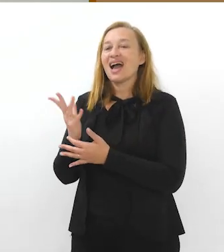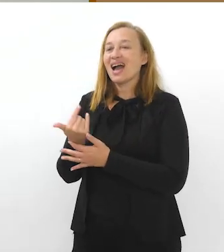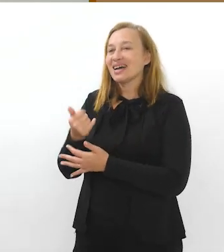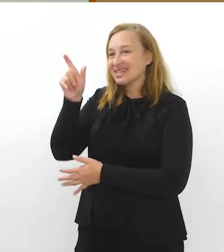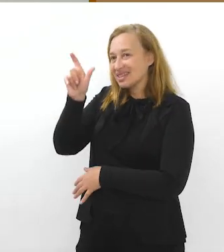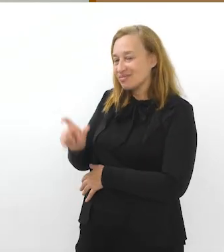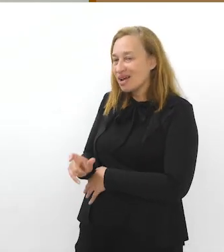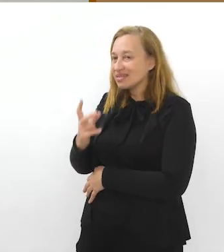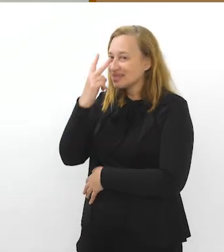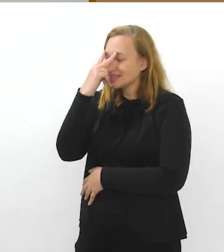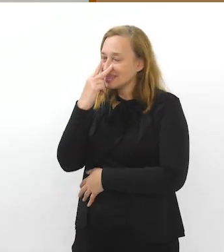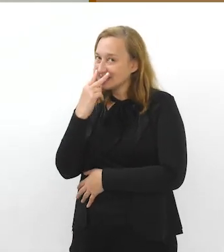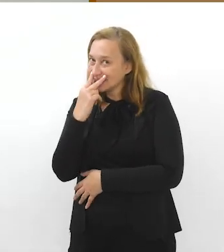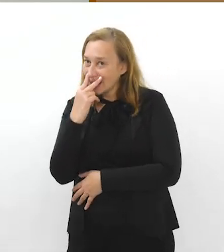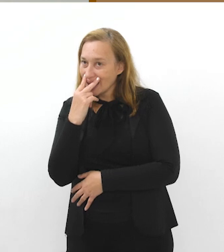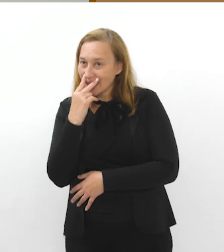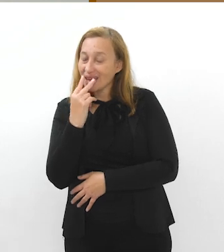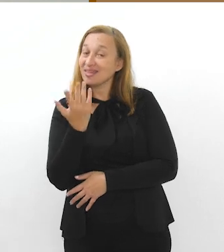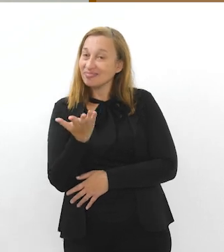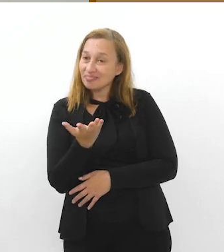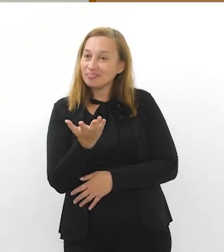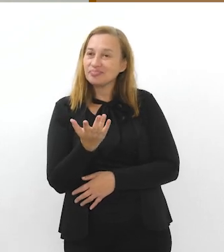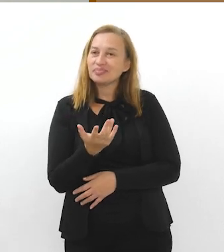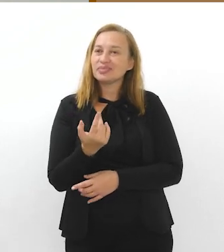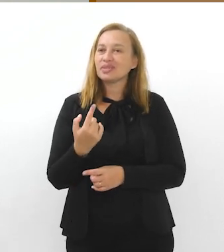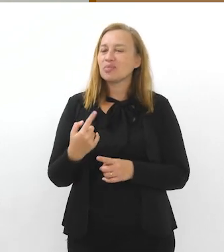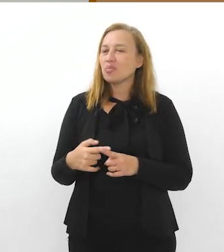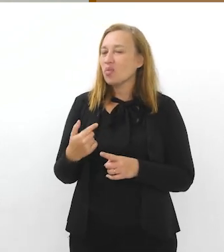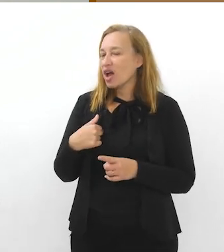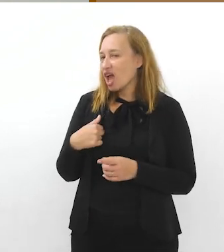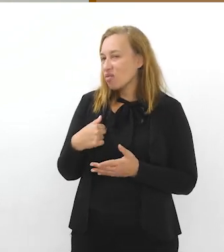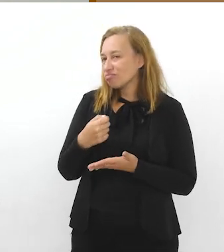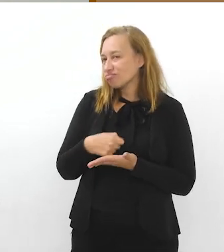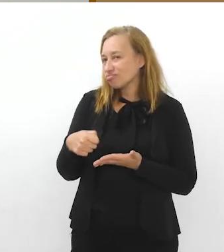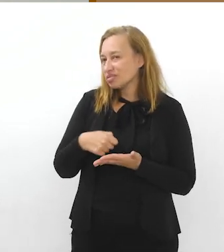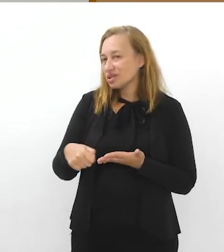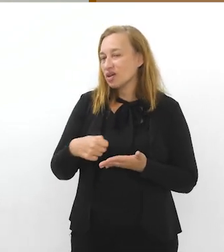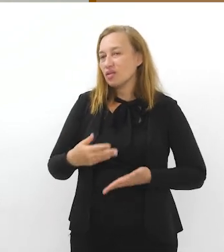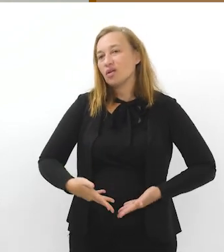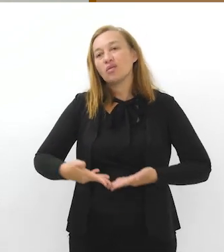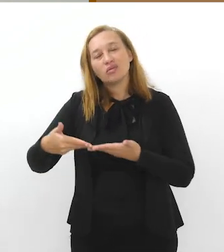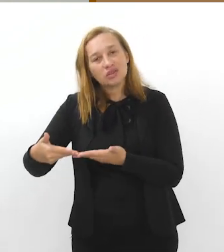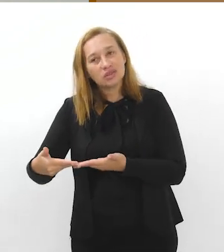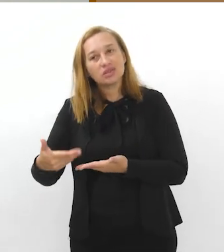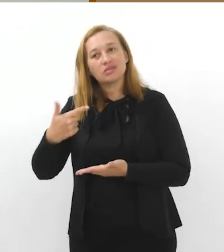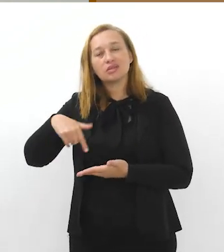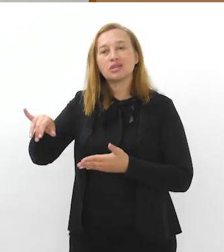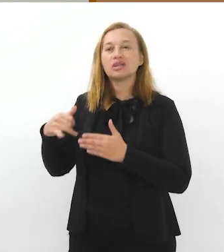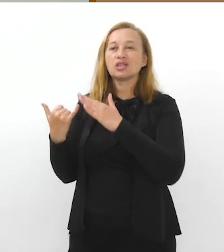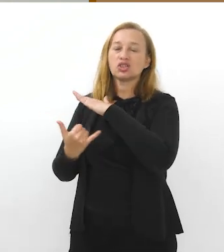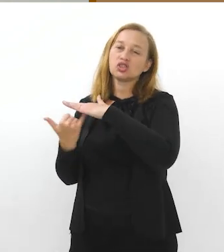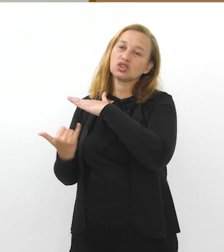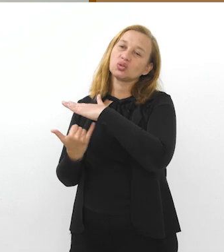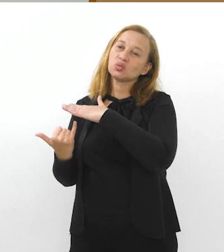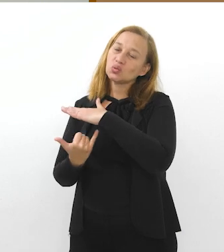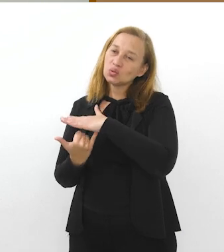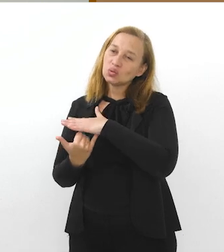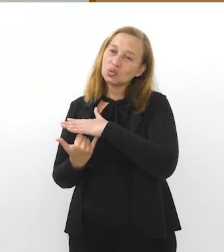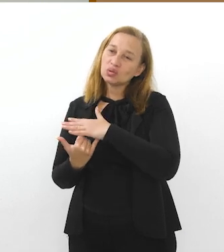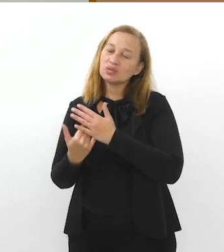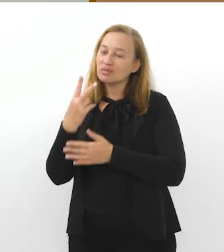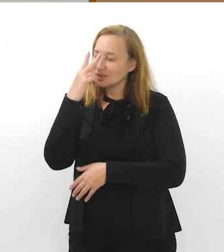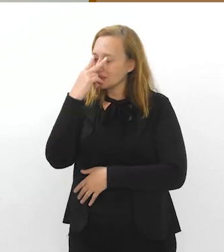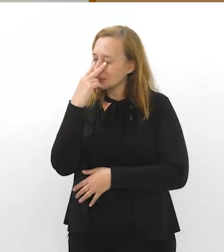era artista plástica, cega, né? E ela sonha em ser. Por que eu escrevi esse livro? Eu fui convidada para ir no Instituto